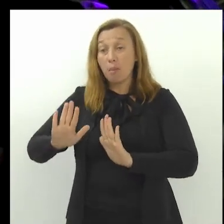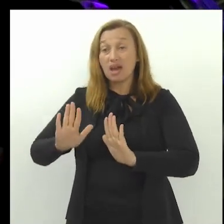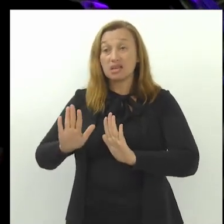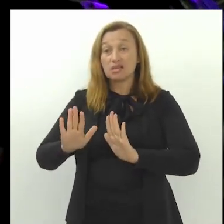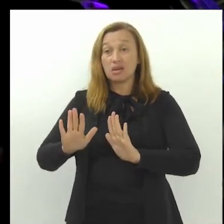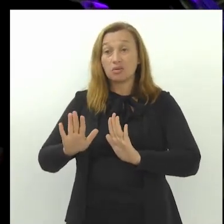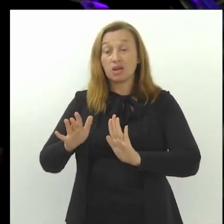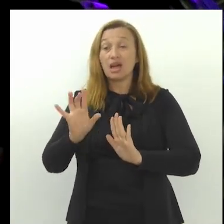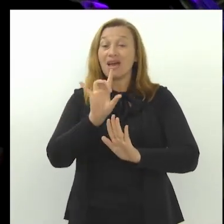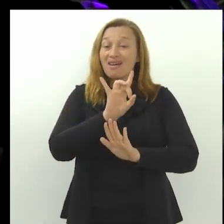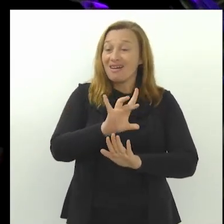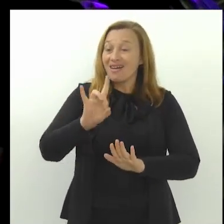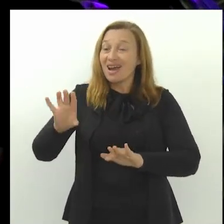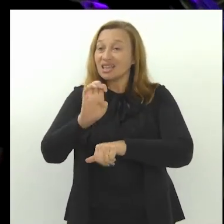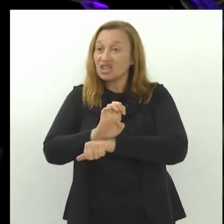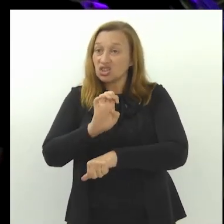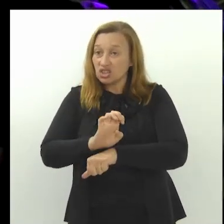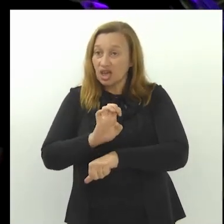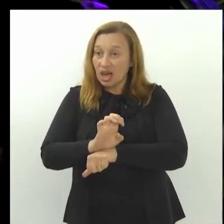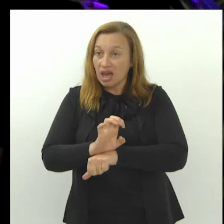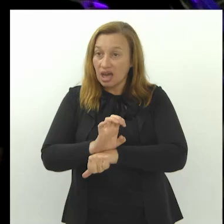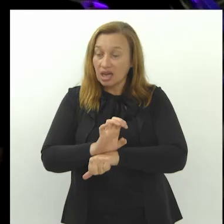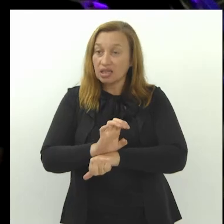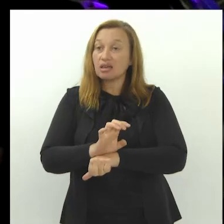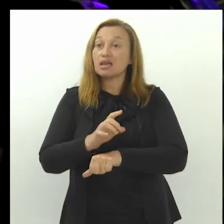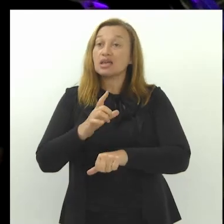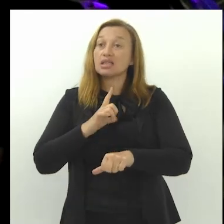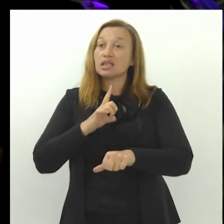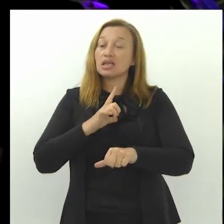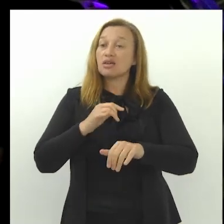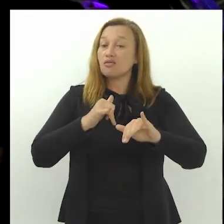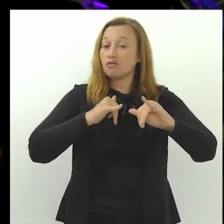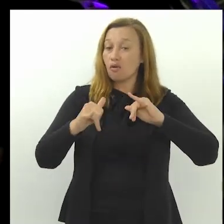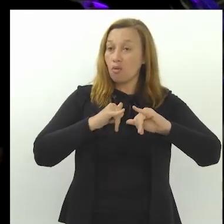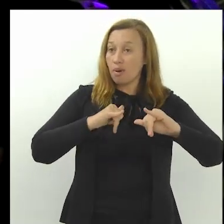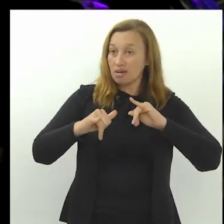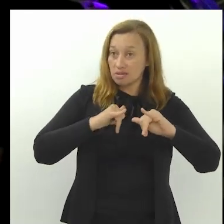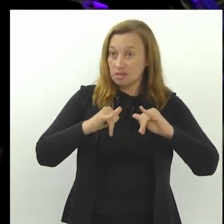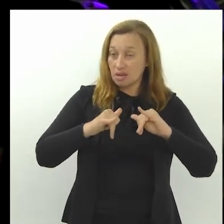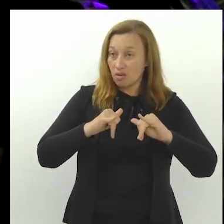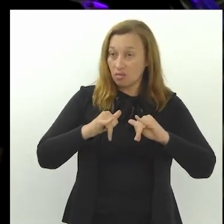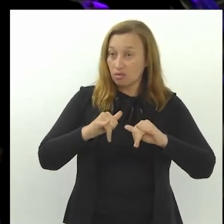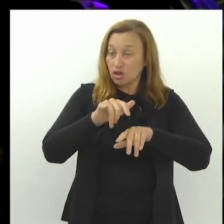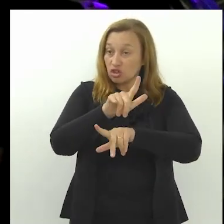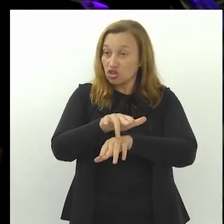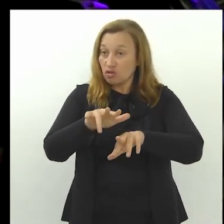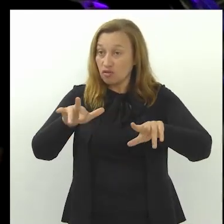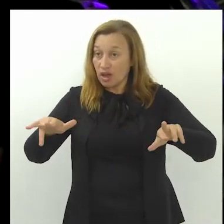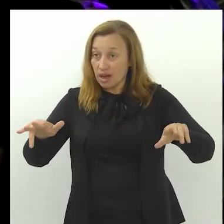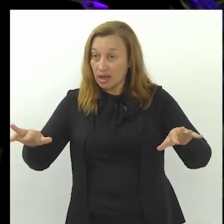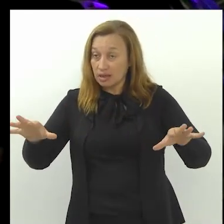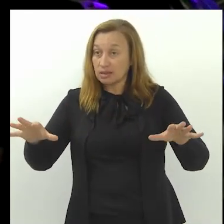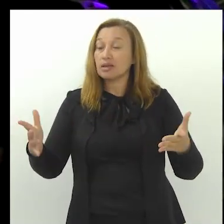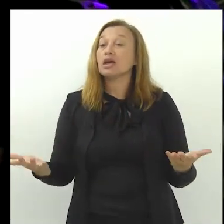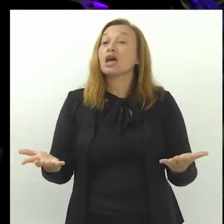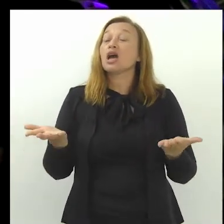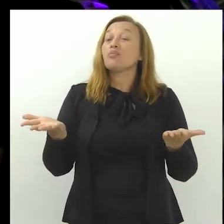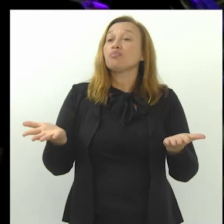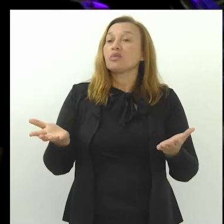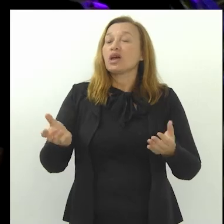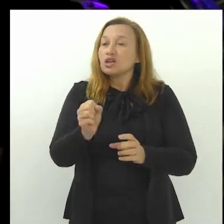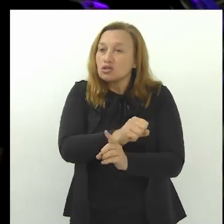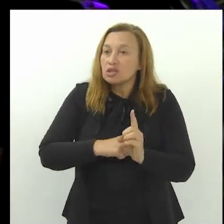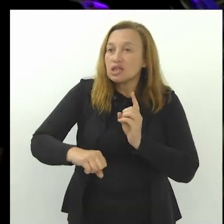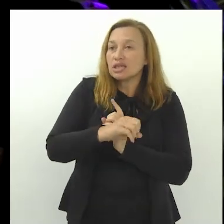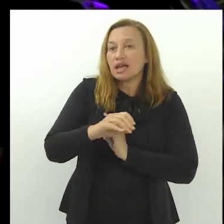metas muito claras, e agora nós temos cada estado determinando qual será a sua meta de redução. Mas o que inicialmente parecia uma fragilidade, quando a